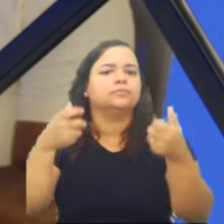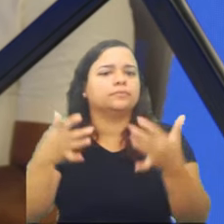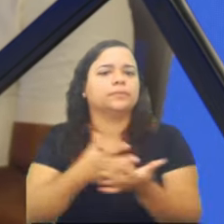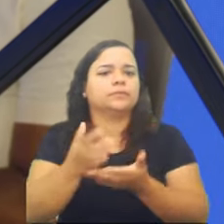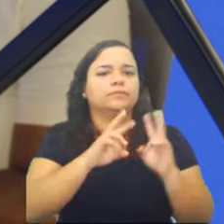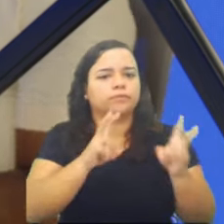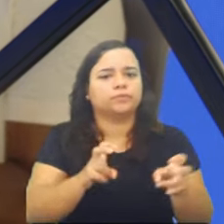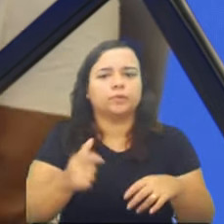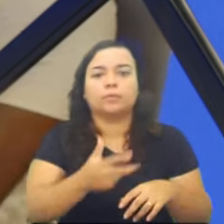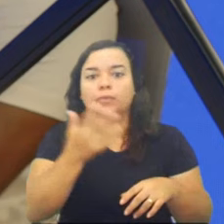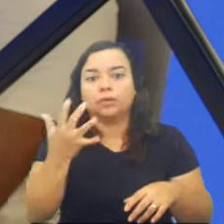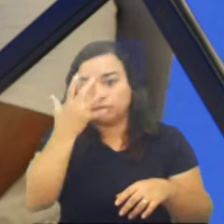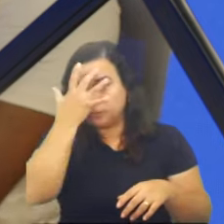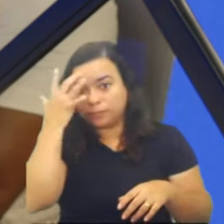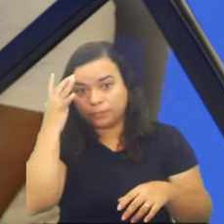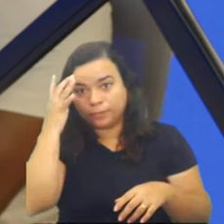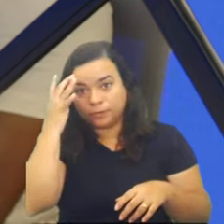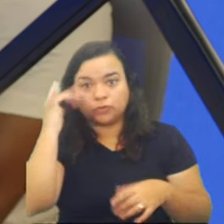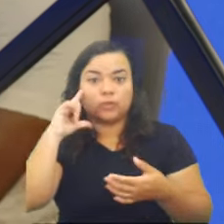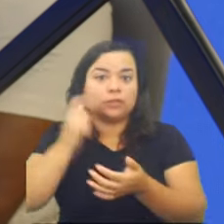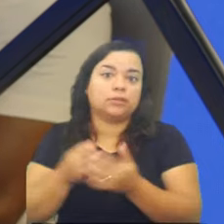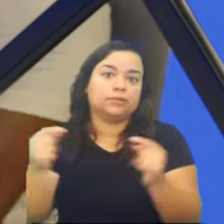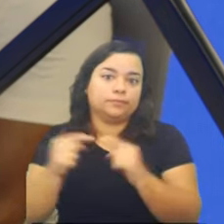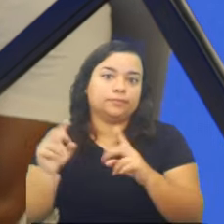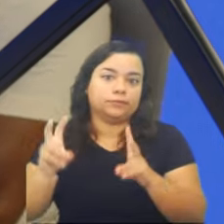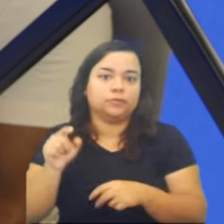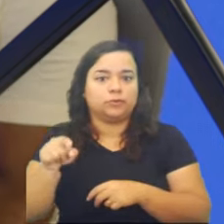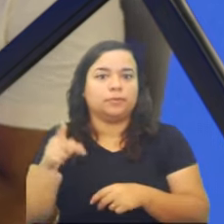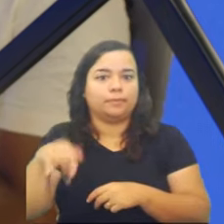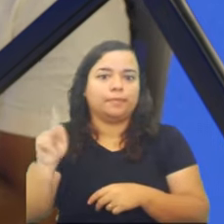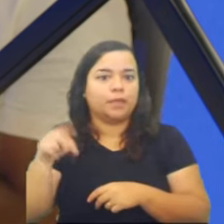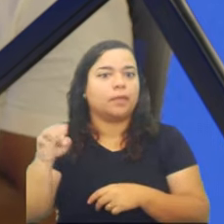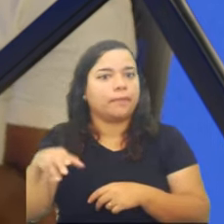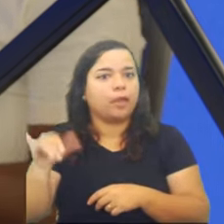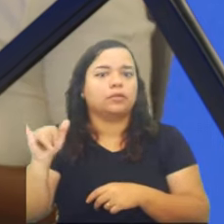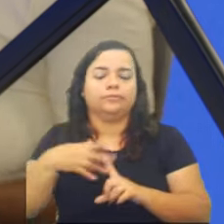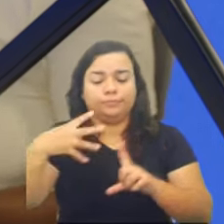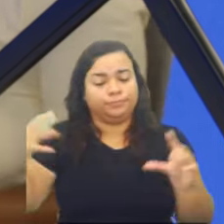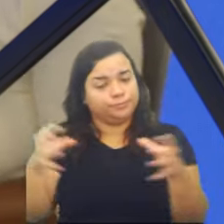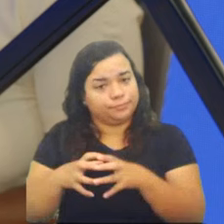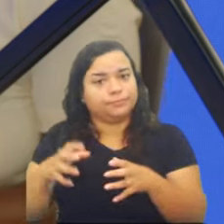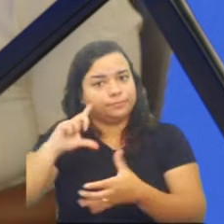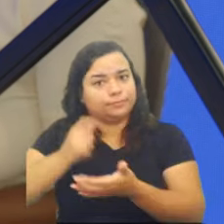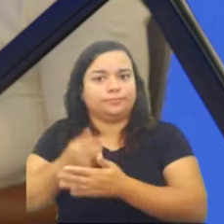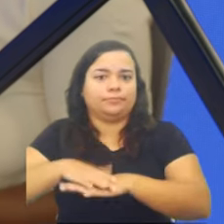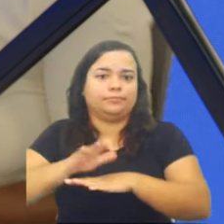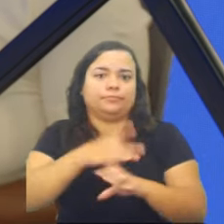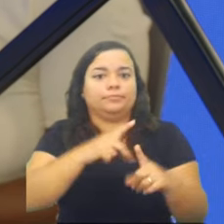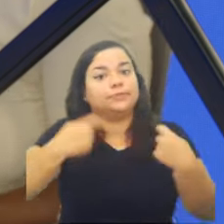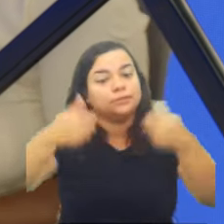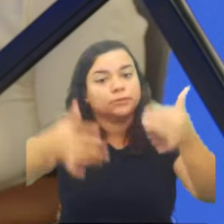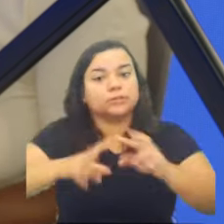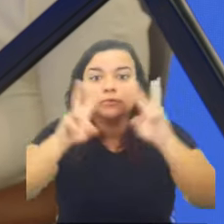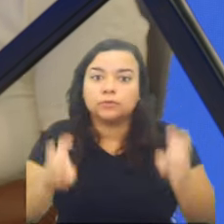Man quantas pessoas lgbtq estão ali tomando decisão sobre aquele pman né então a gente precisa falar sobre isso